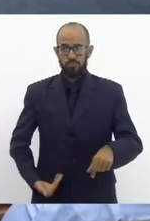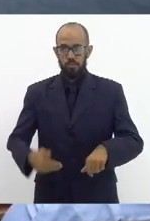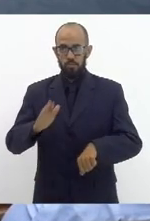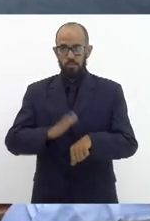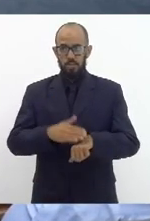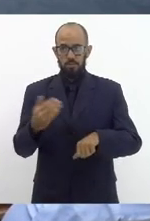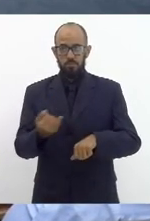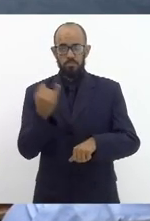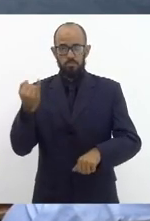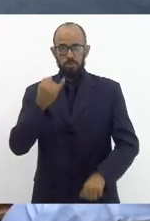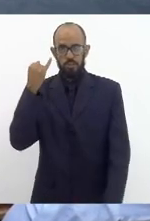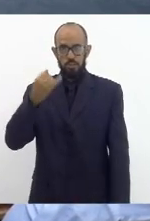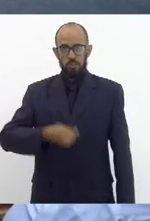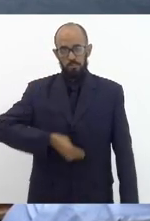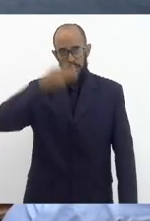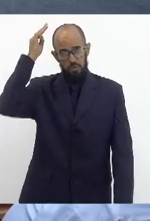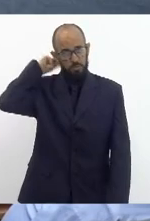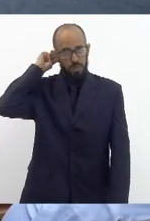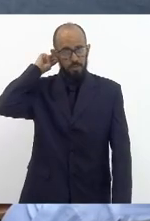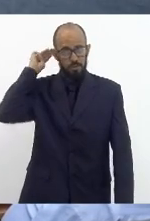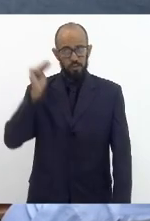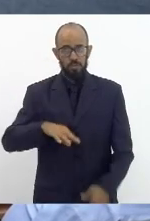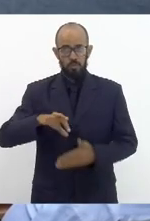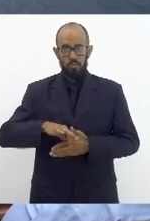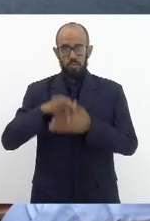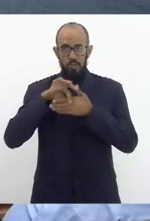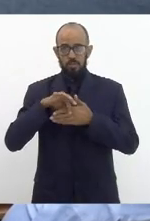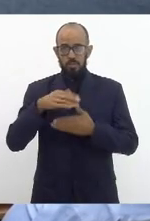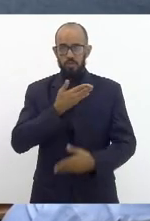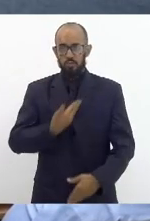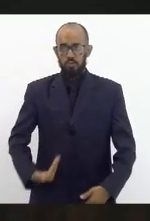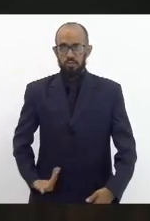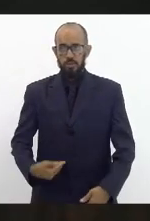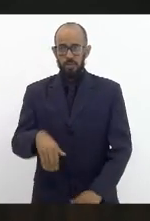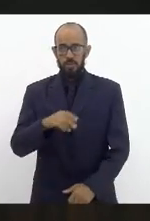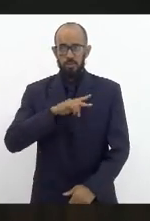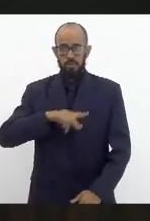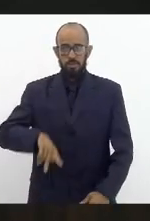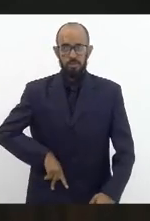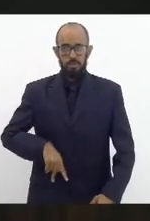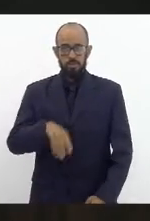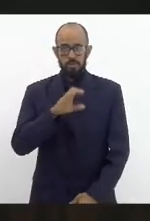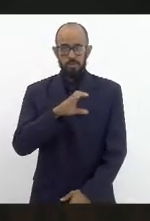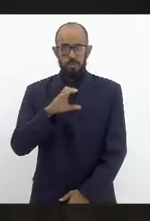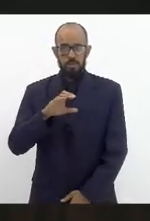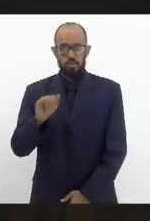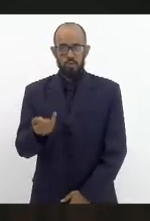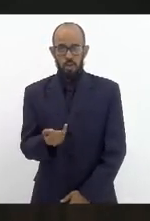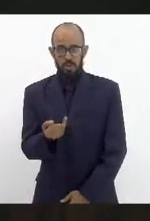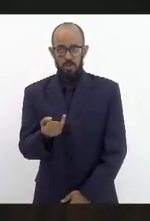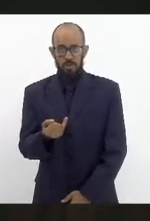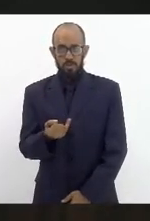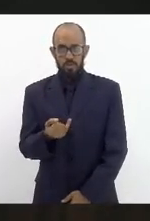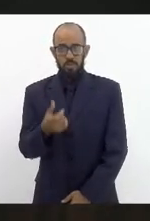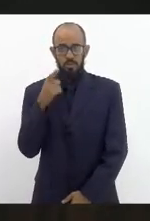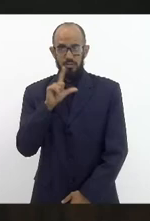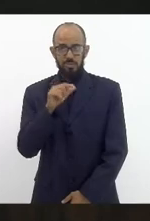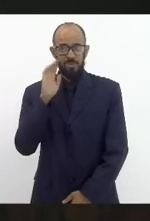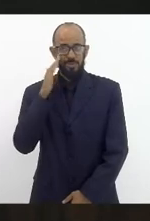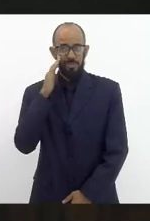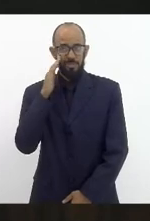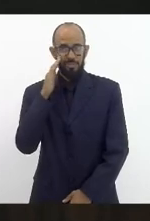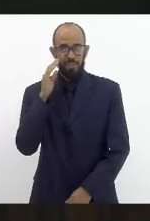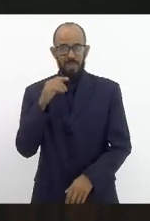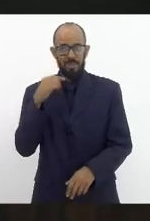Márcio Pacheco, que é o líder de governo, presidente da CCJ, que eu só fui entender que isso era importante depois que eu entrei